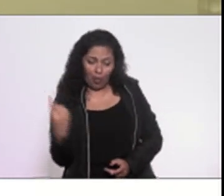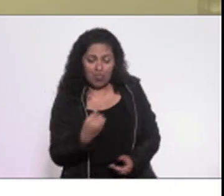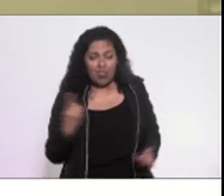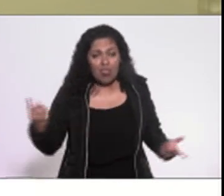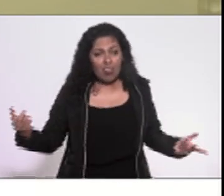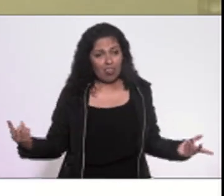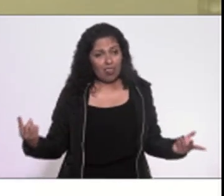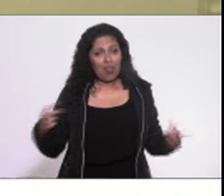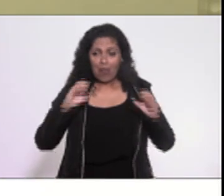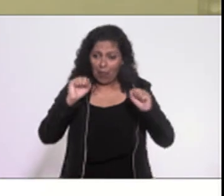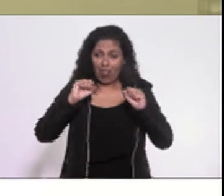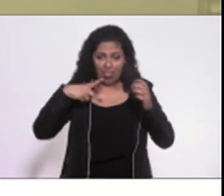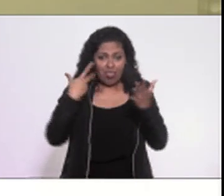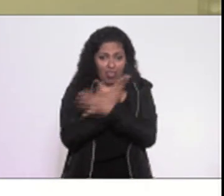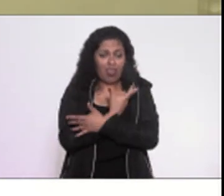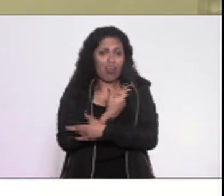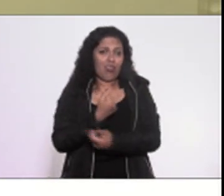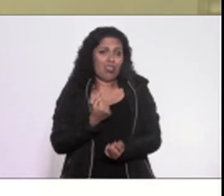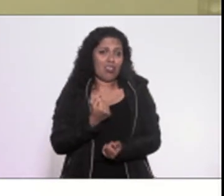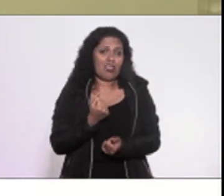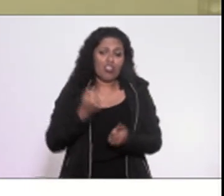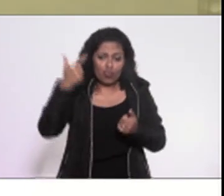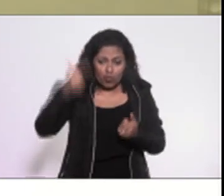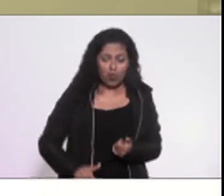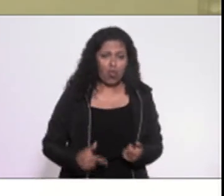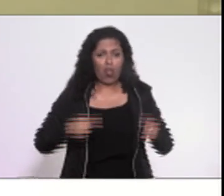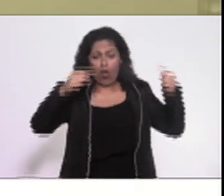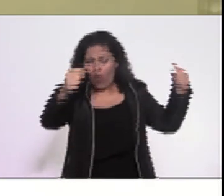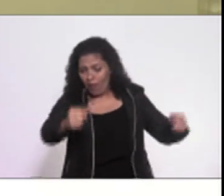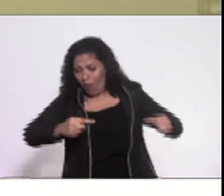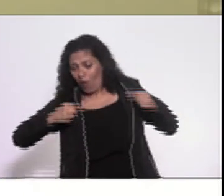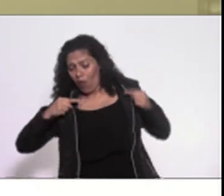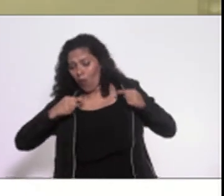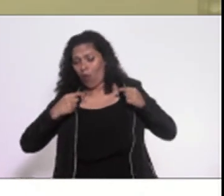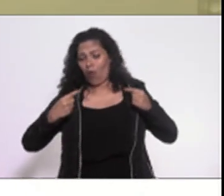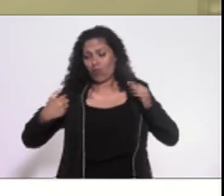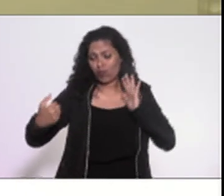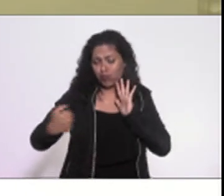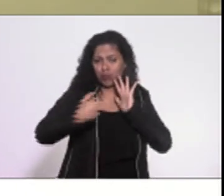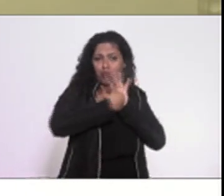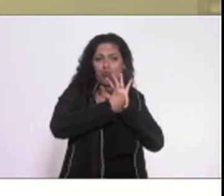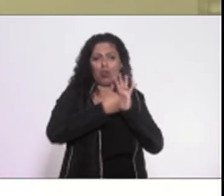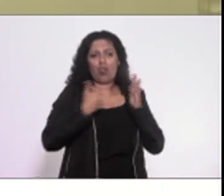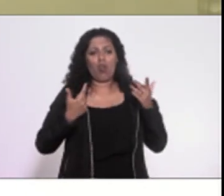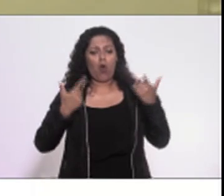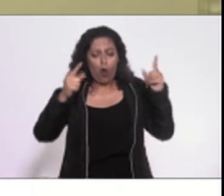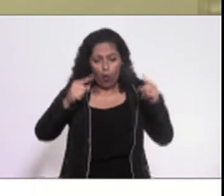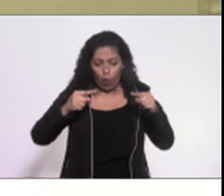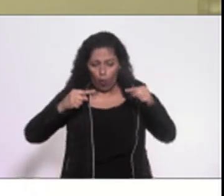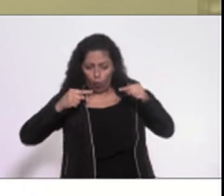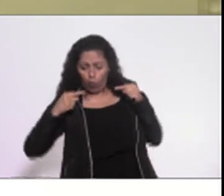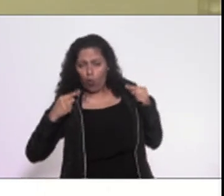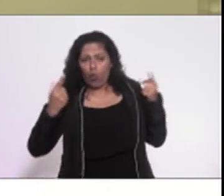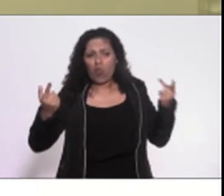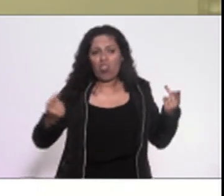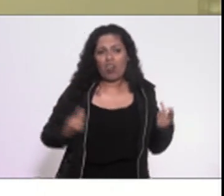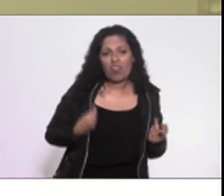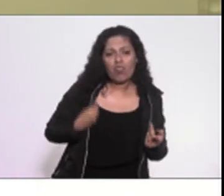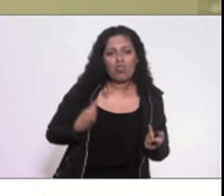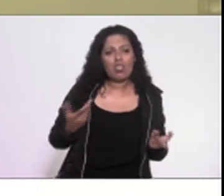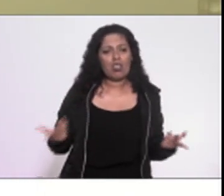simplesmente sujeito a todo tipo de retaliações ou de ataques à sua imagem, de ataques à sua